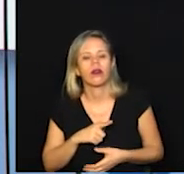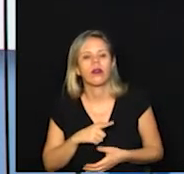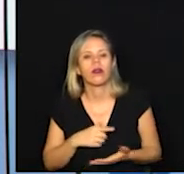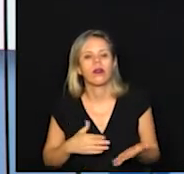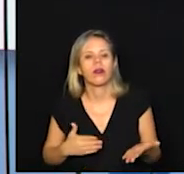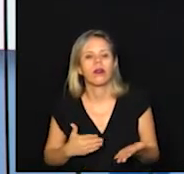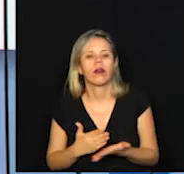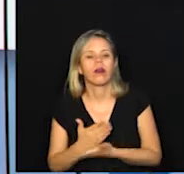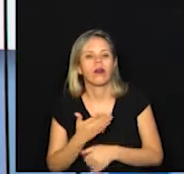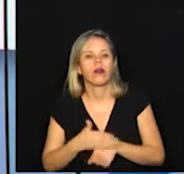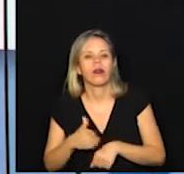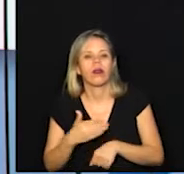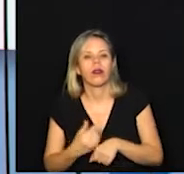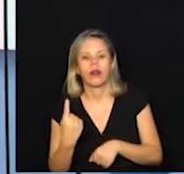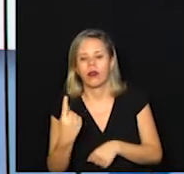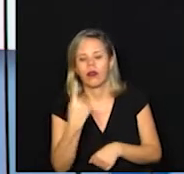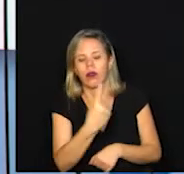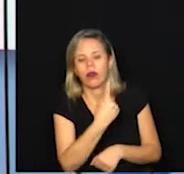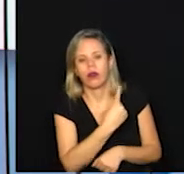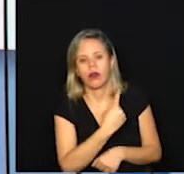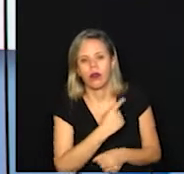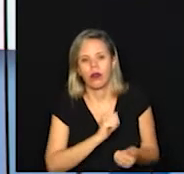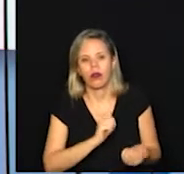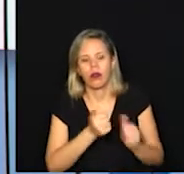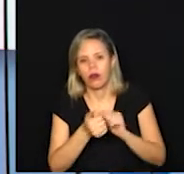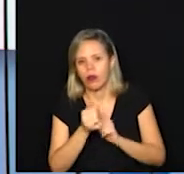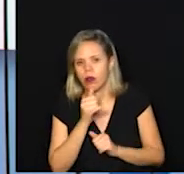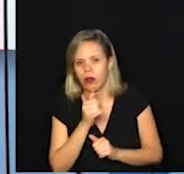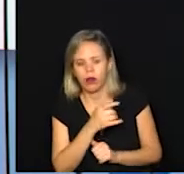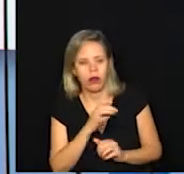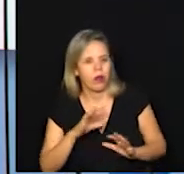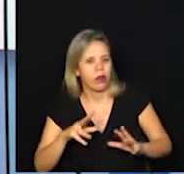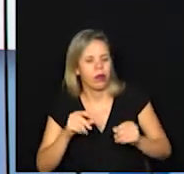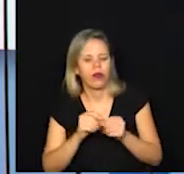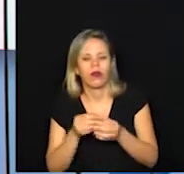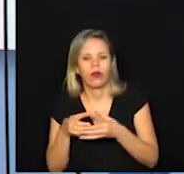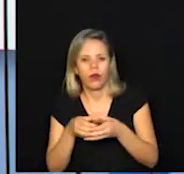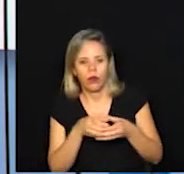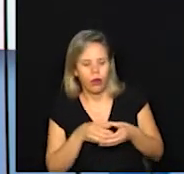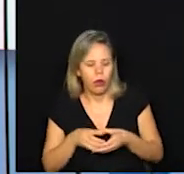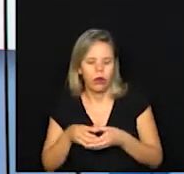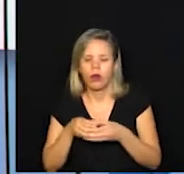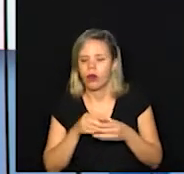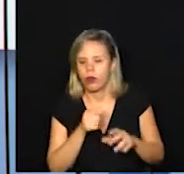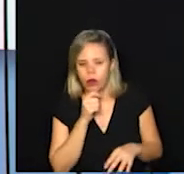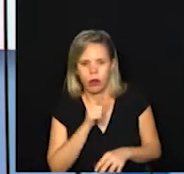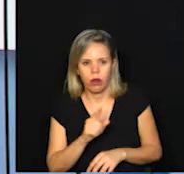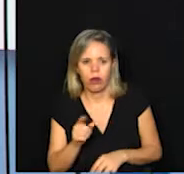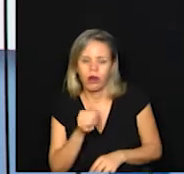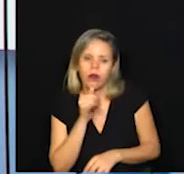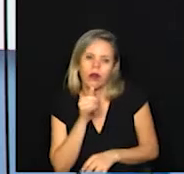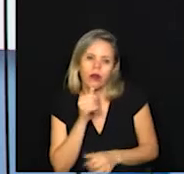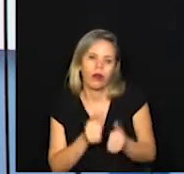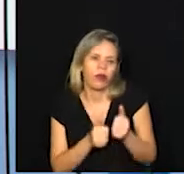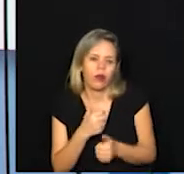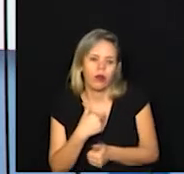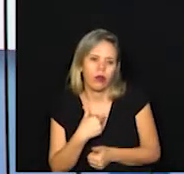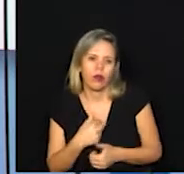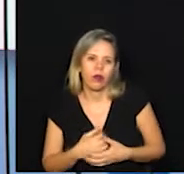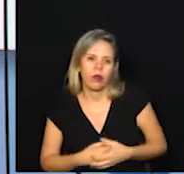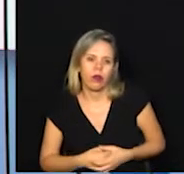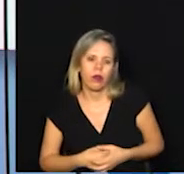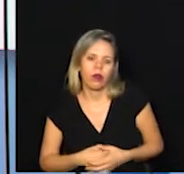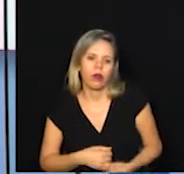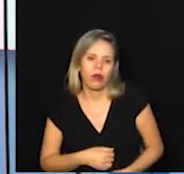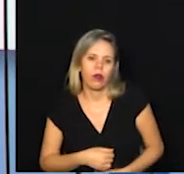autorizadas práticas individualizadas de esporte, ainda não são práticas coletivas, por exemplo, um jogo de futebol. É